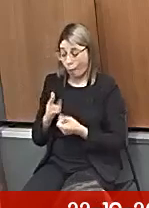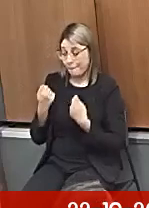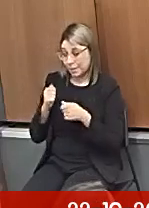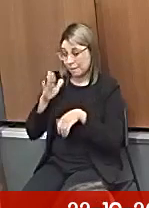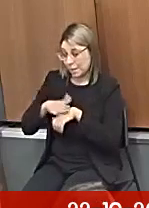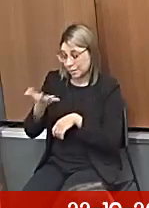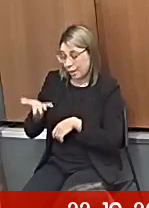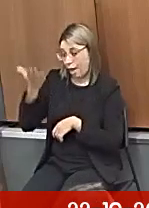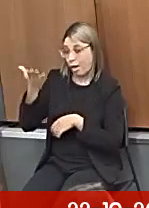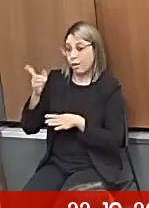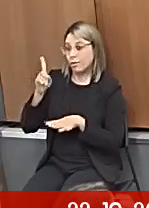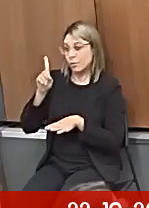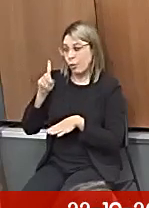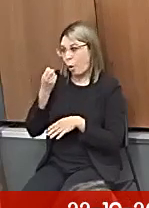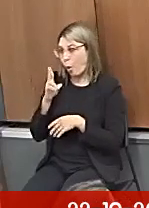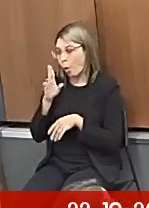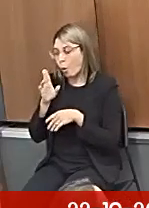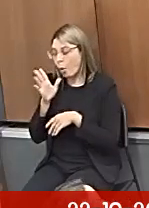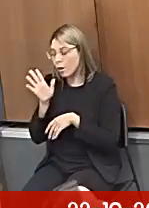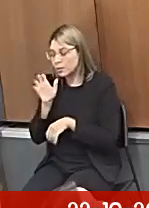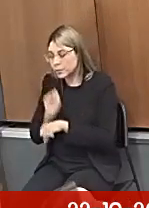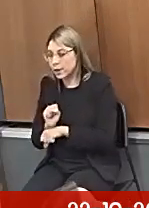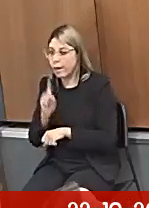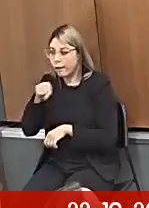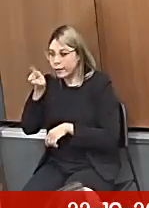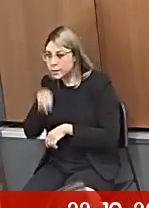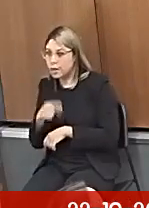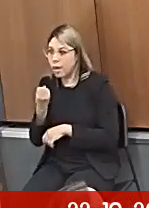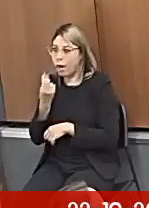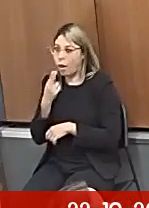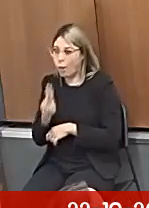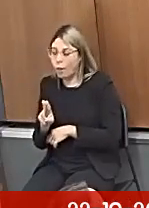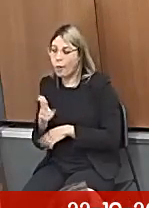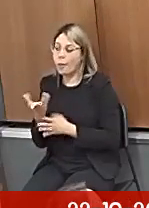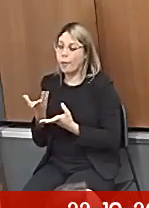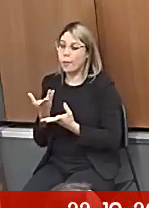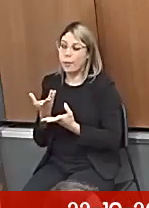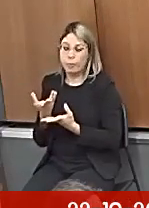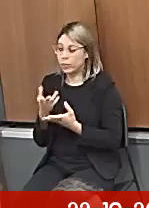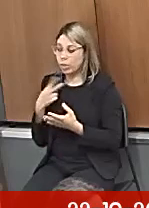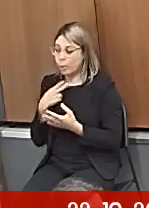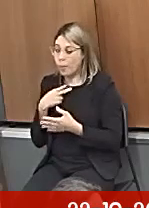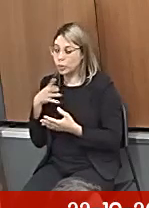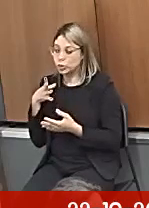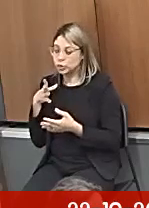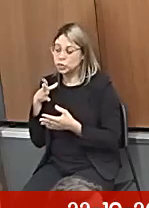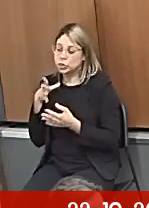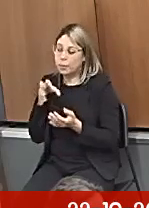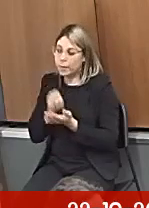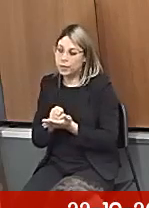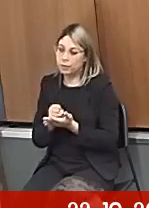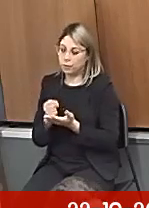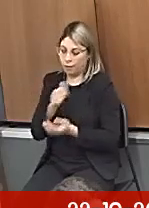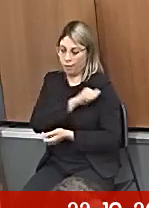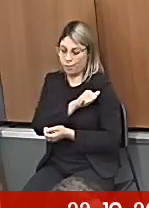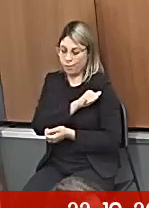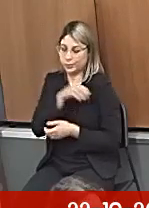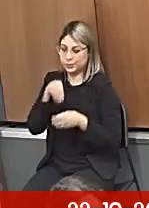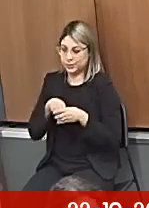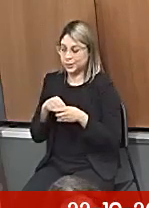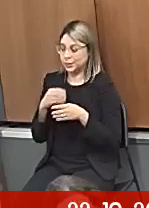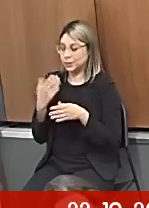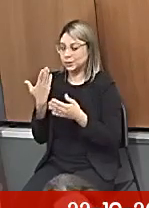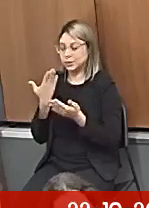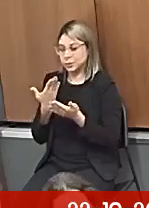adicionais, suspender, procrastinar, cancelar ou fazer cessar inscrição de aluno em estabelecimento de ensino de